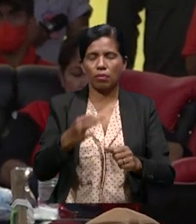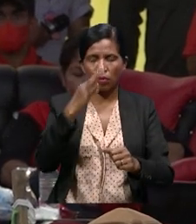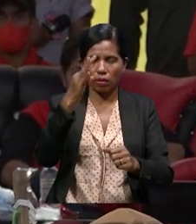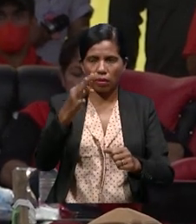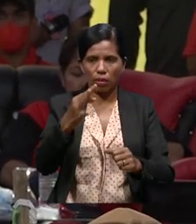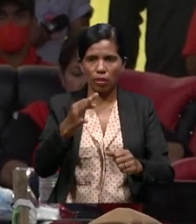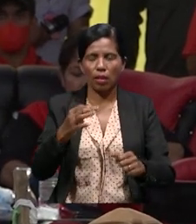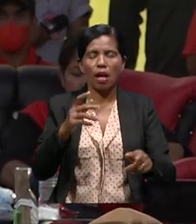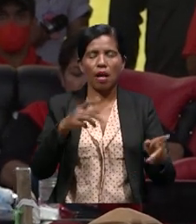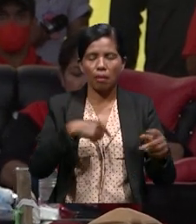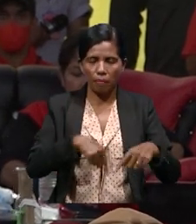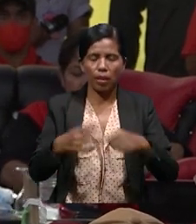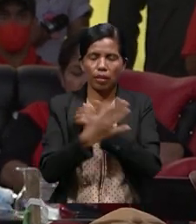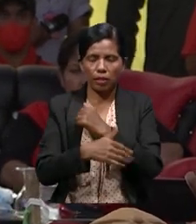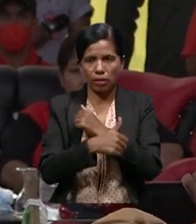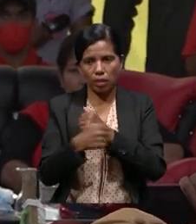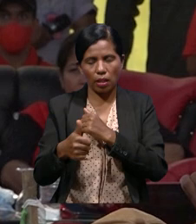hanes e ma matenek.